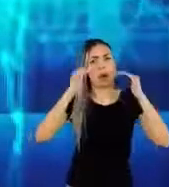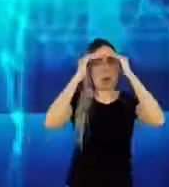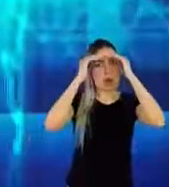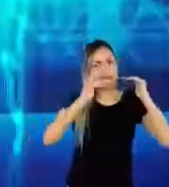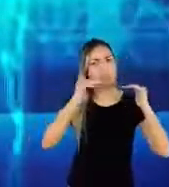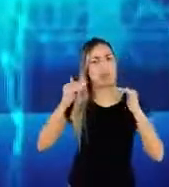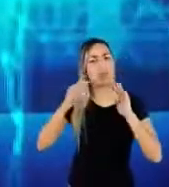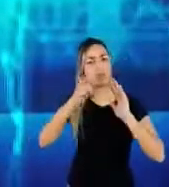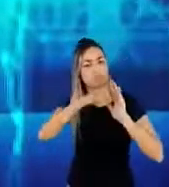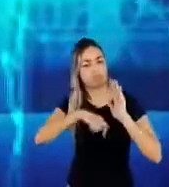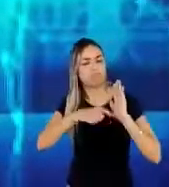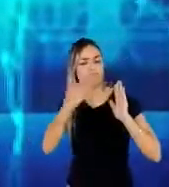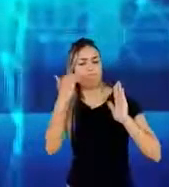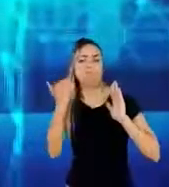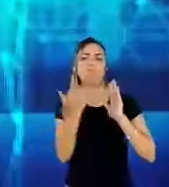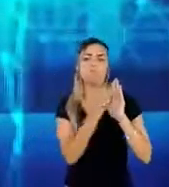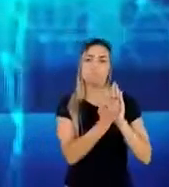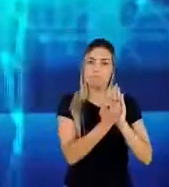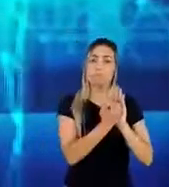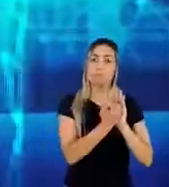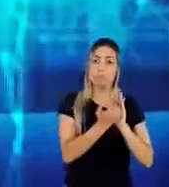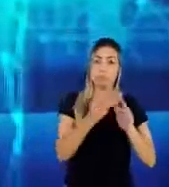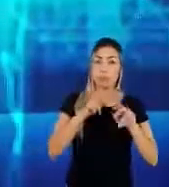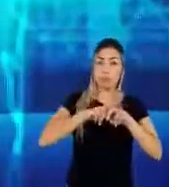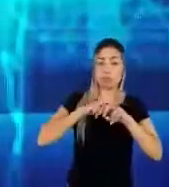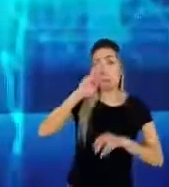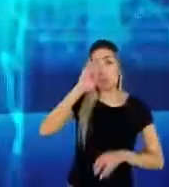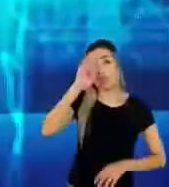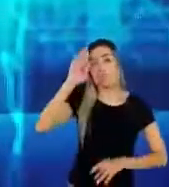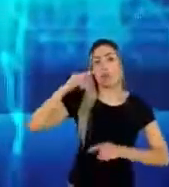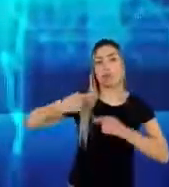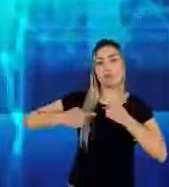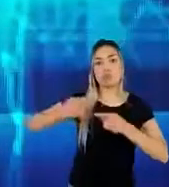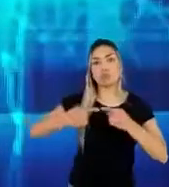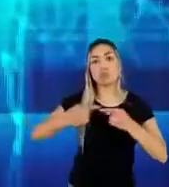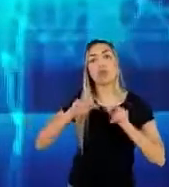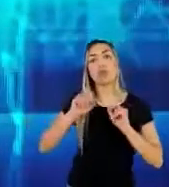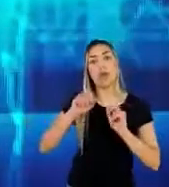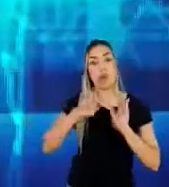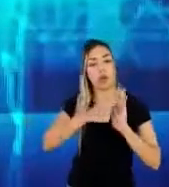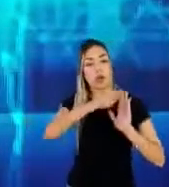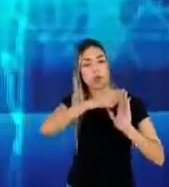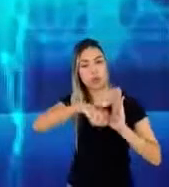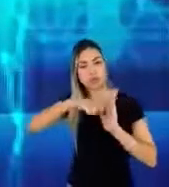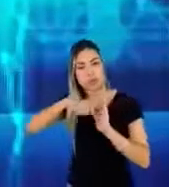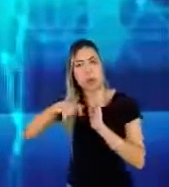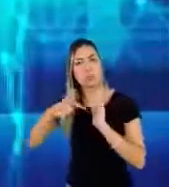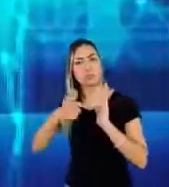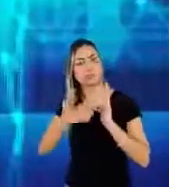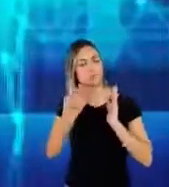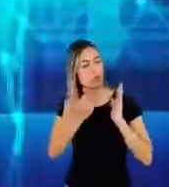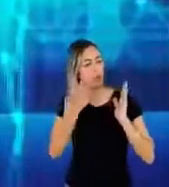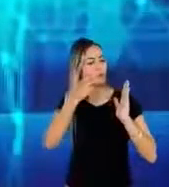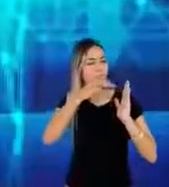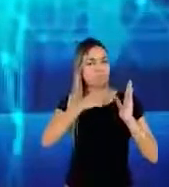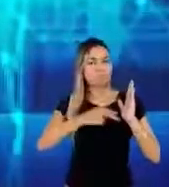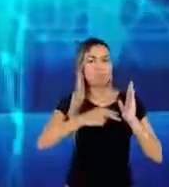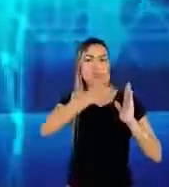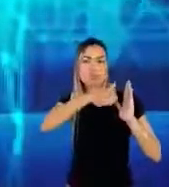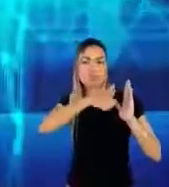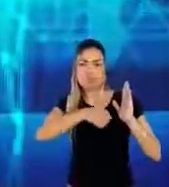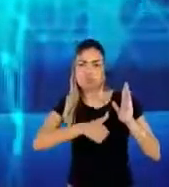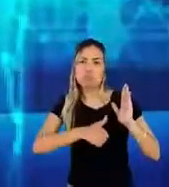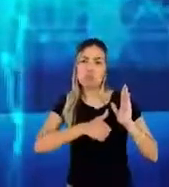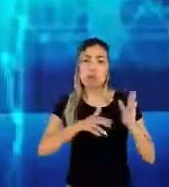Eu acho que a principal discussão do setor agora é o tratamento a ser dado a esses contratos legados. Afinal de contas, toda a expansão